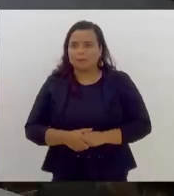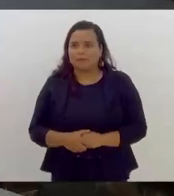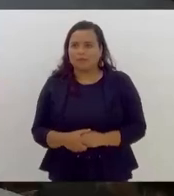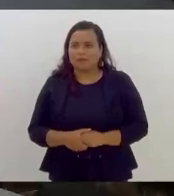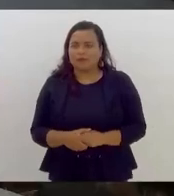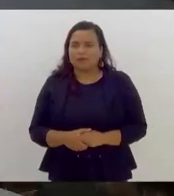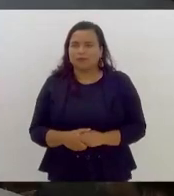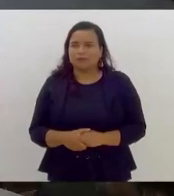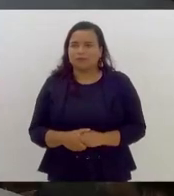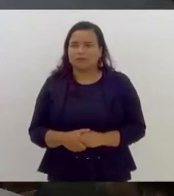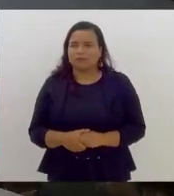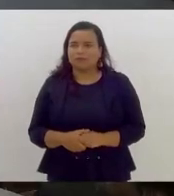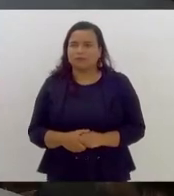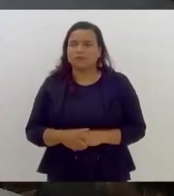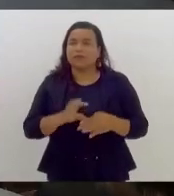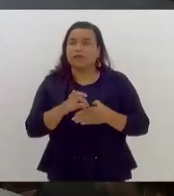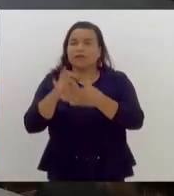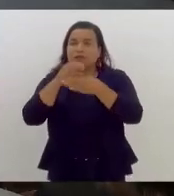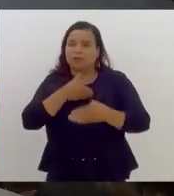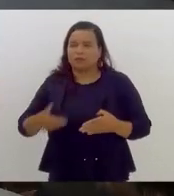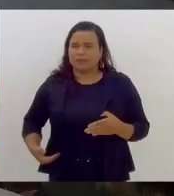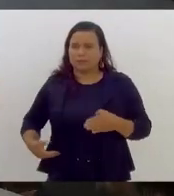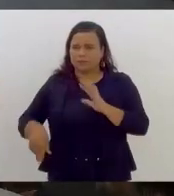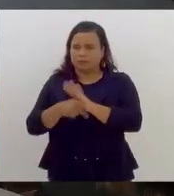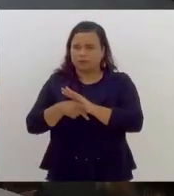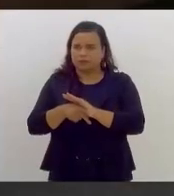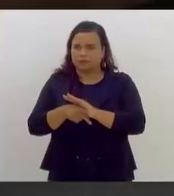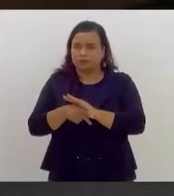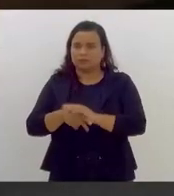Pela liderança do governo,